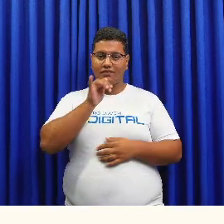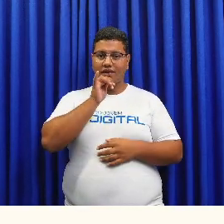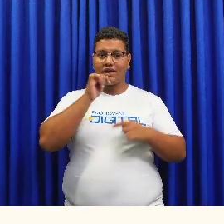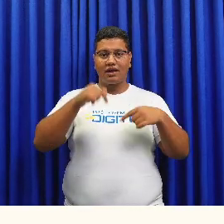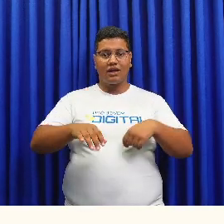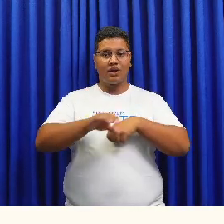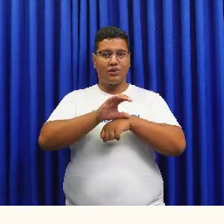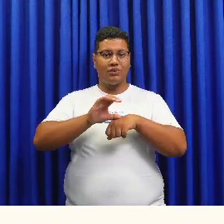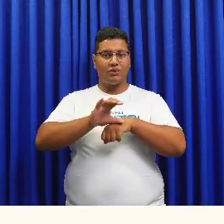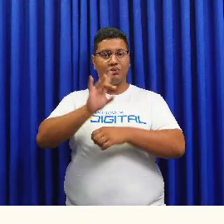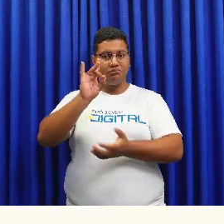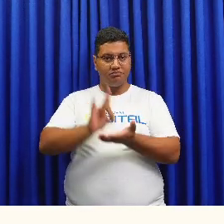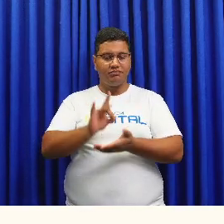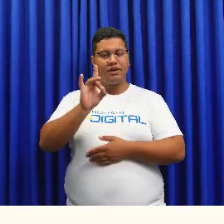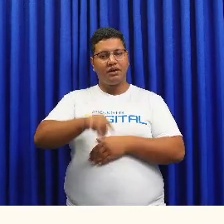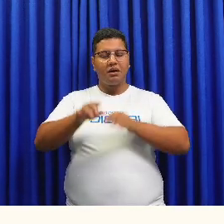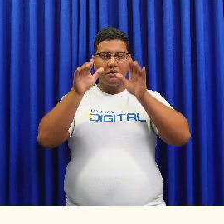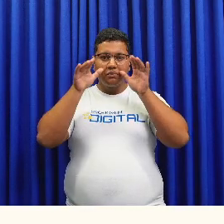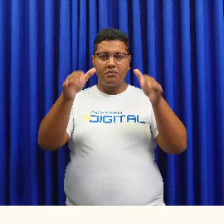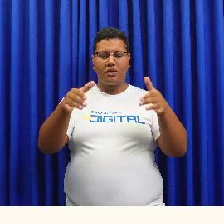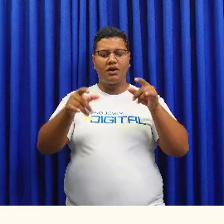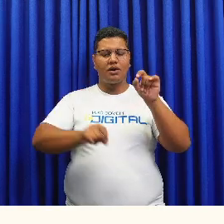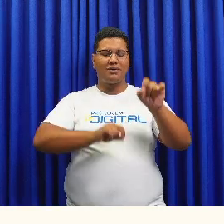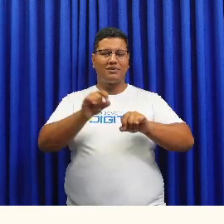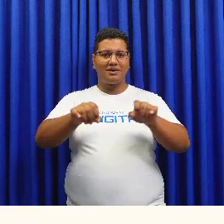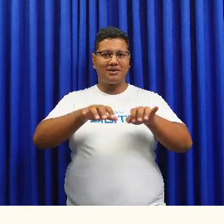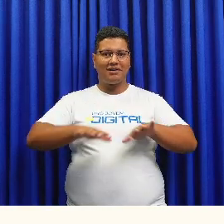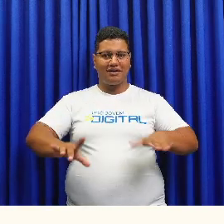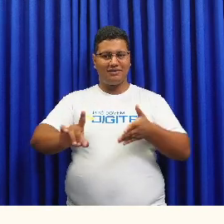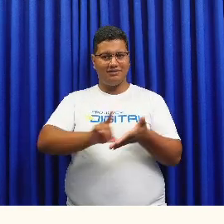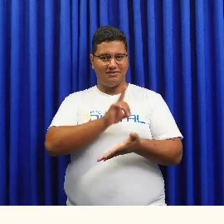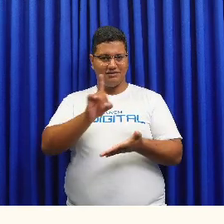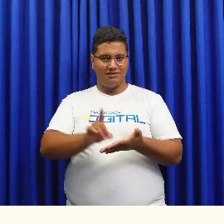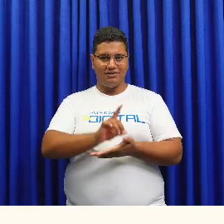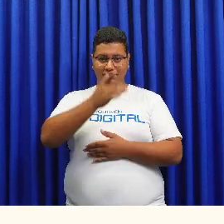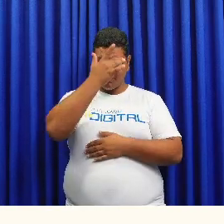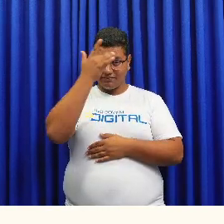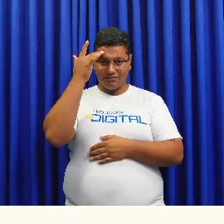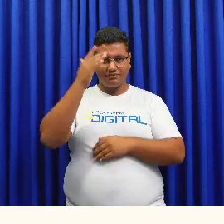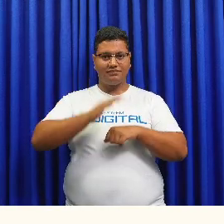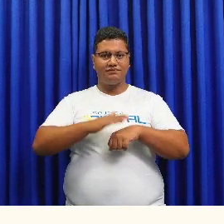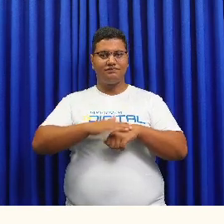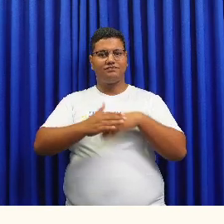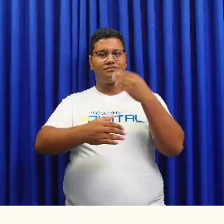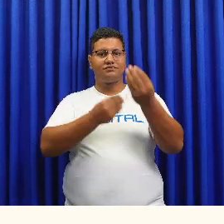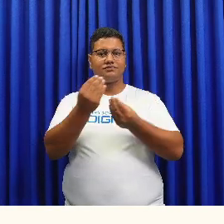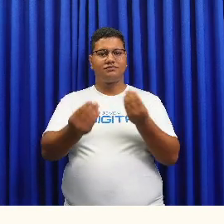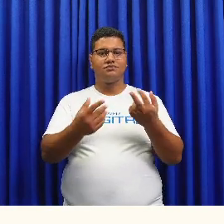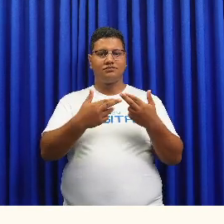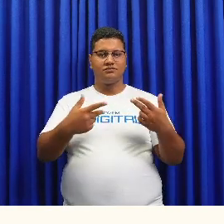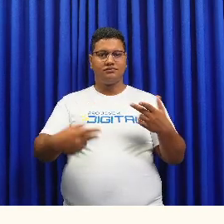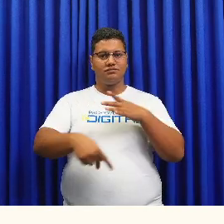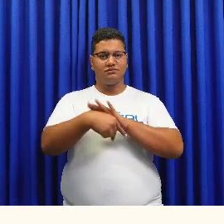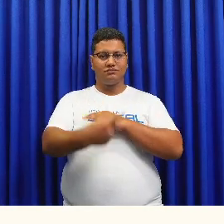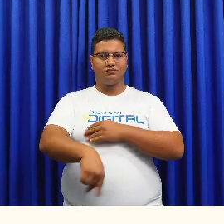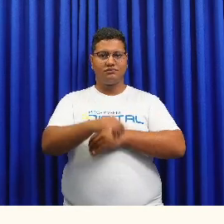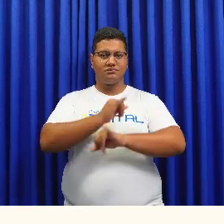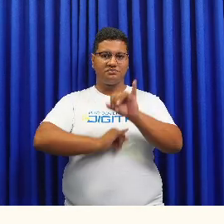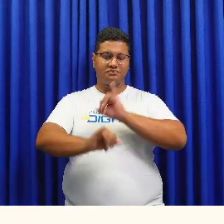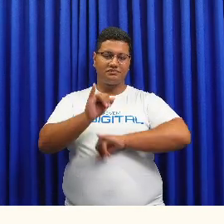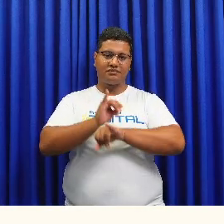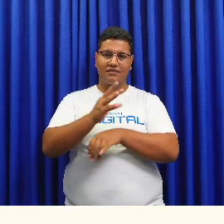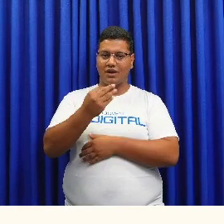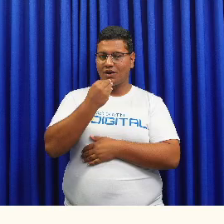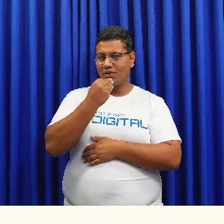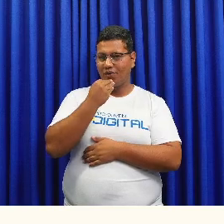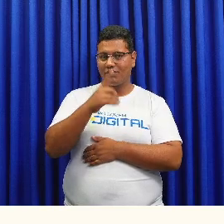um curso, de fato, voltado para a área digital, em que você está montando o seu negócio aqui na internet,